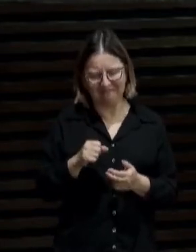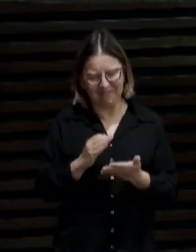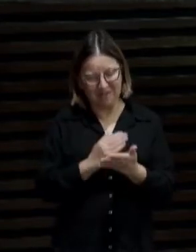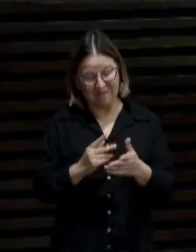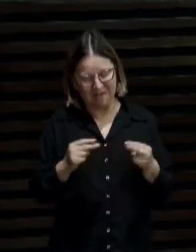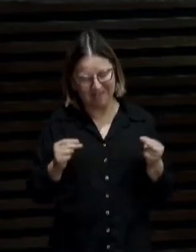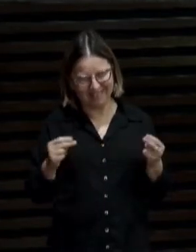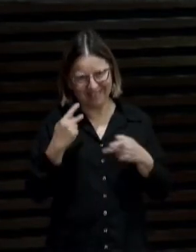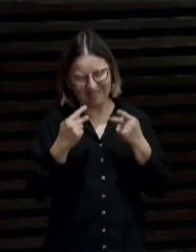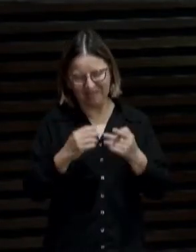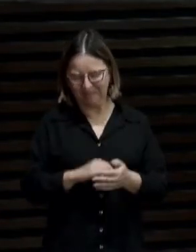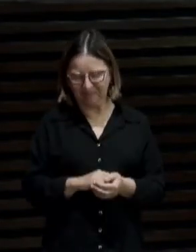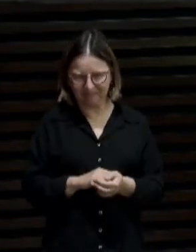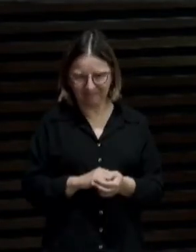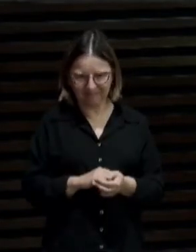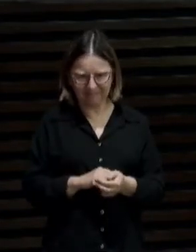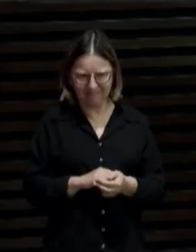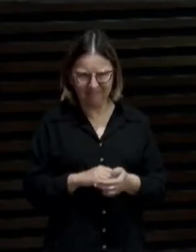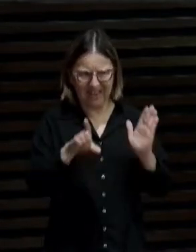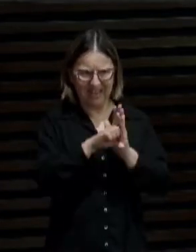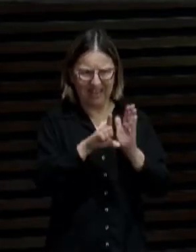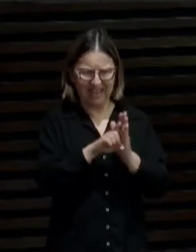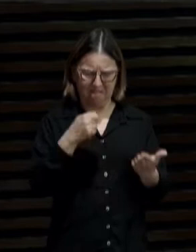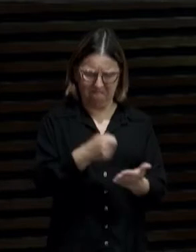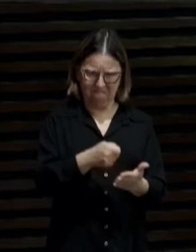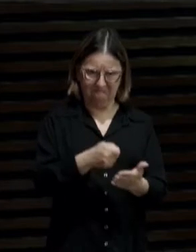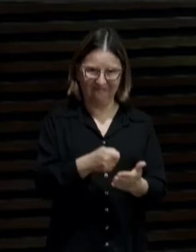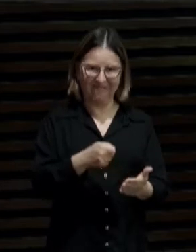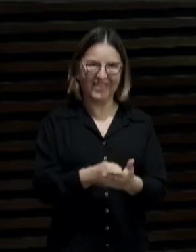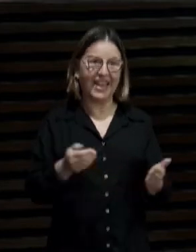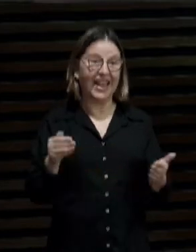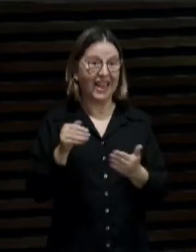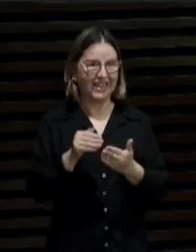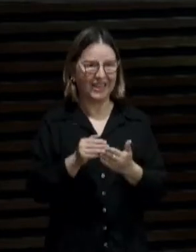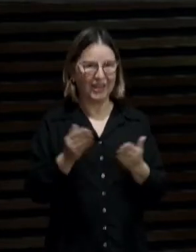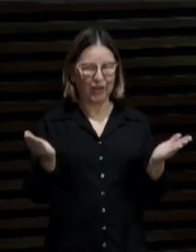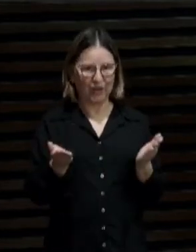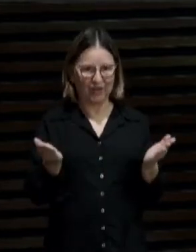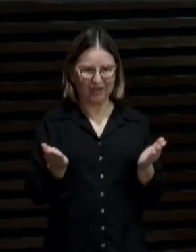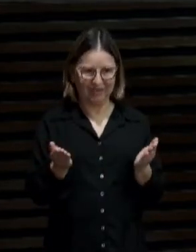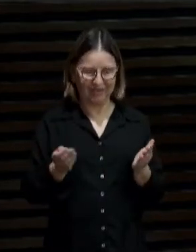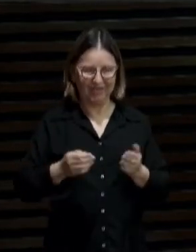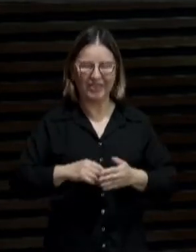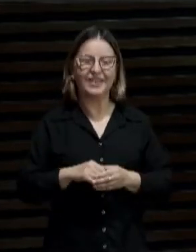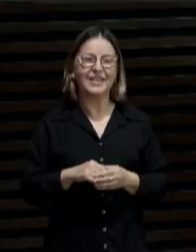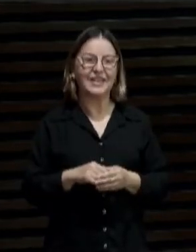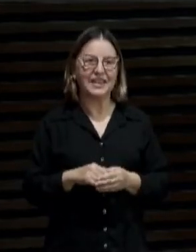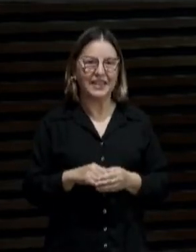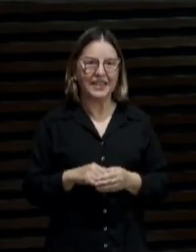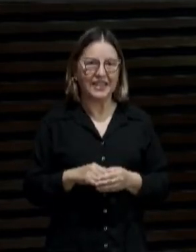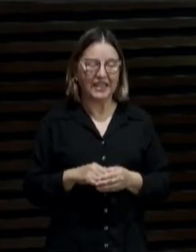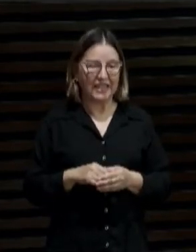ela é tão rígida, isso até hoje, que existem unidades que produzem esse tipo de comida. E nessas unidades